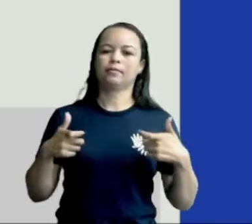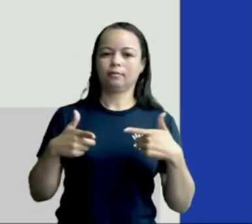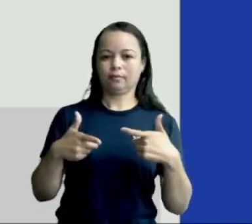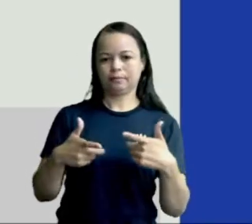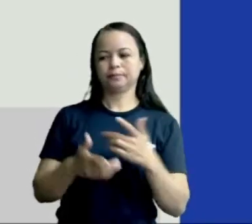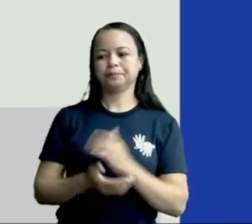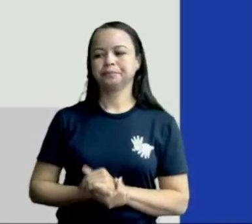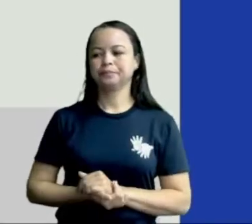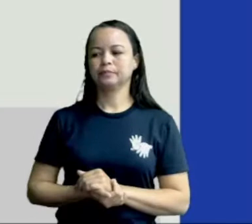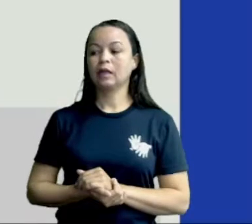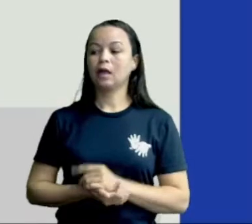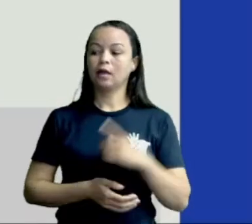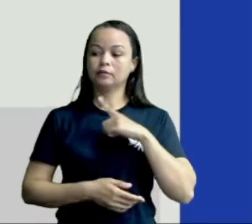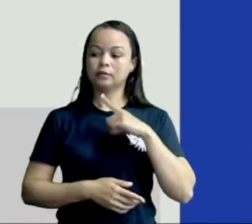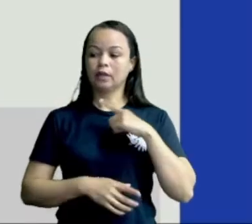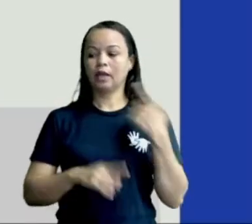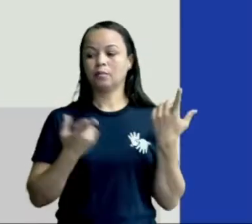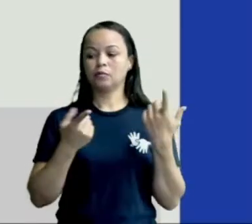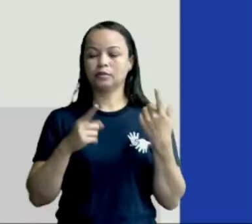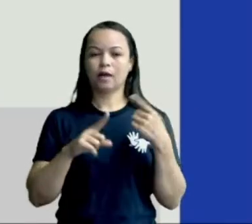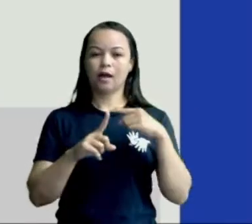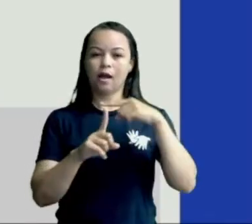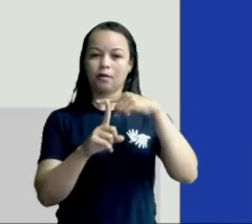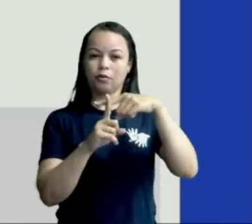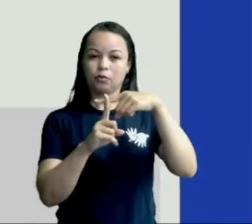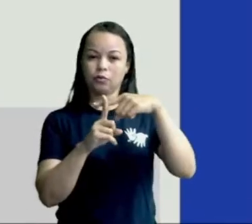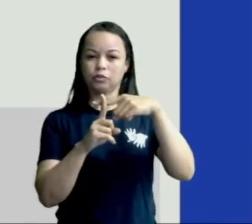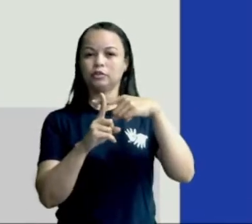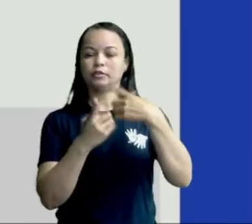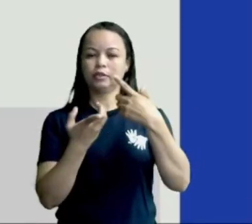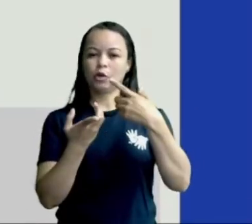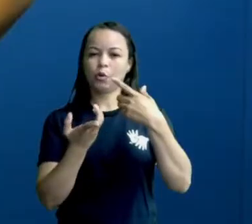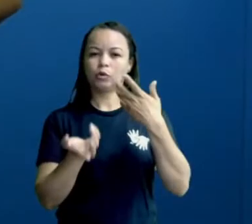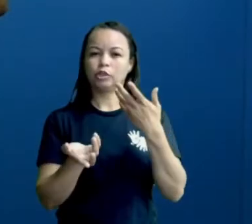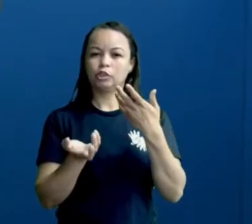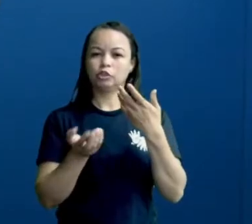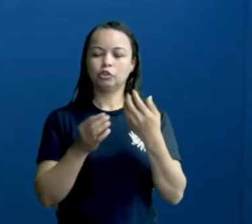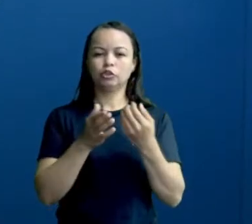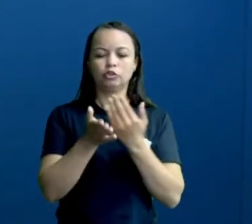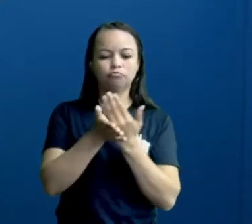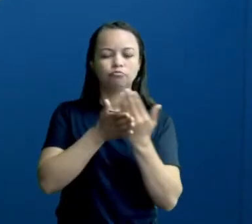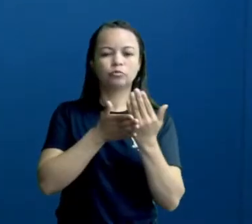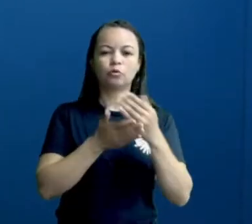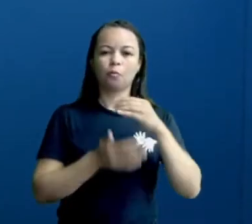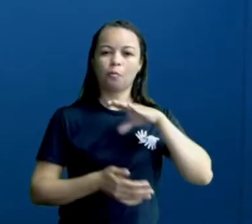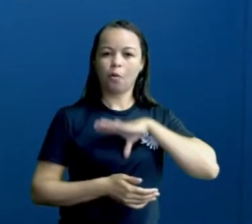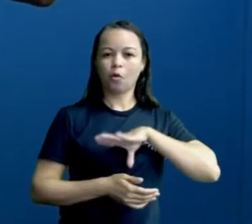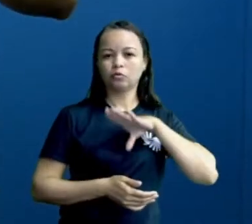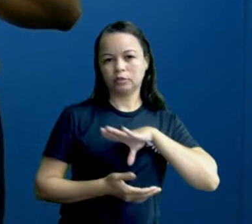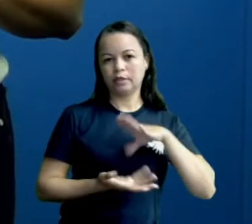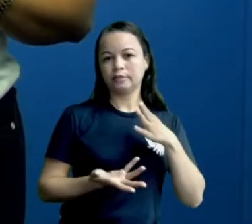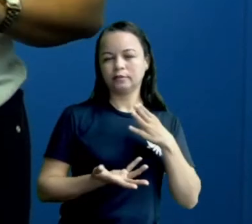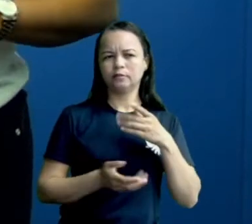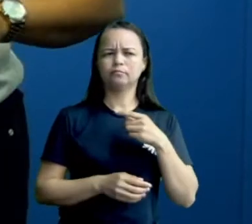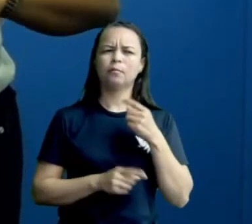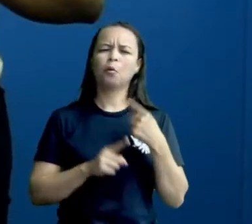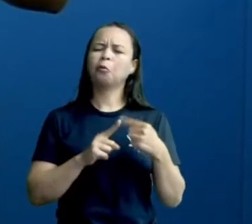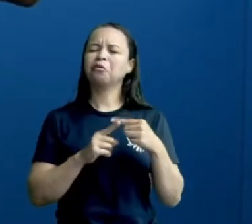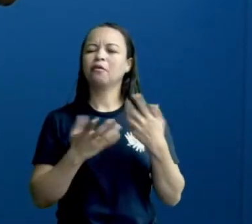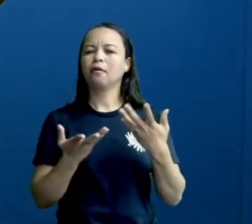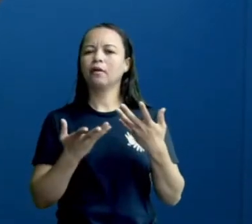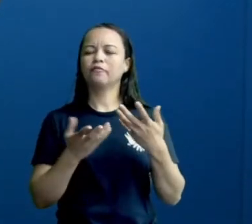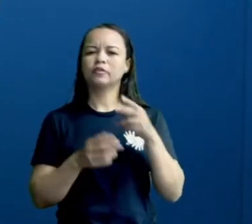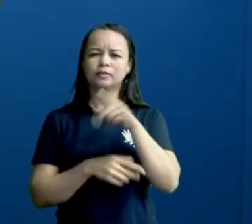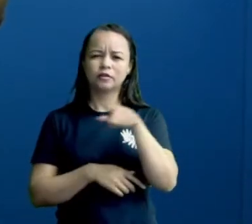Temos aí, ó, a cruz, ela é de origem portuguesa, mas por que portuguesa? Vocês lembram que antigamente